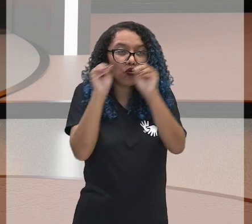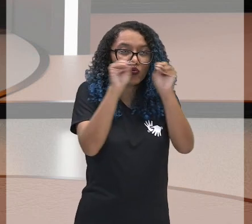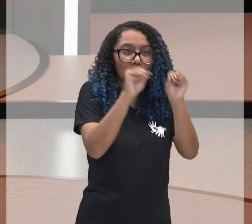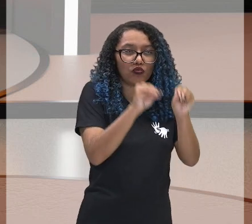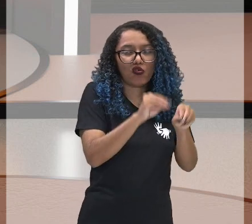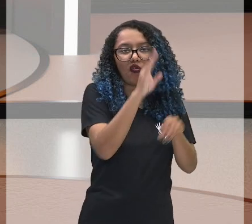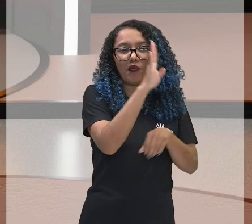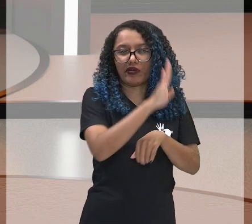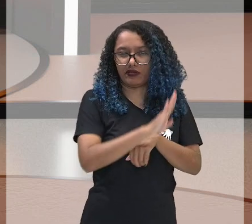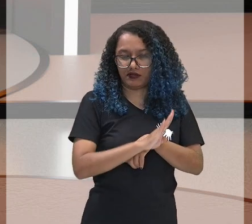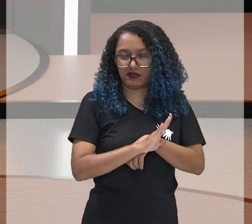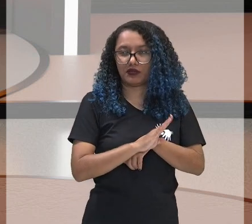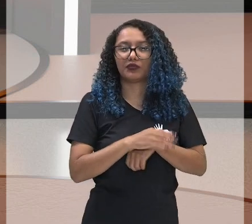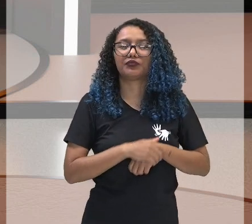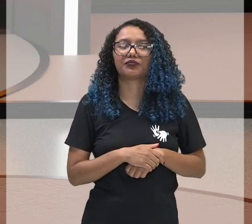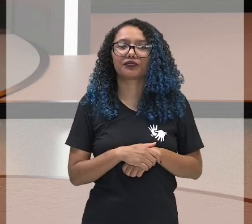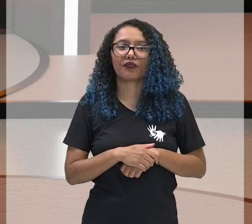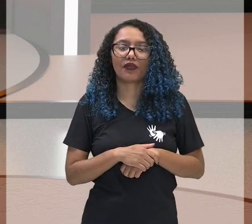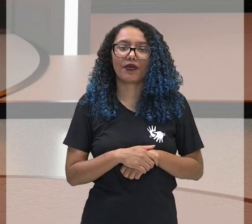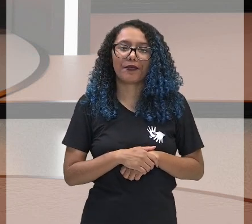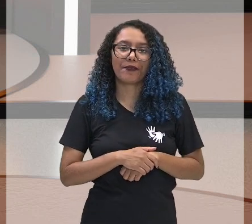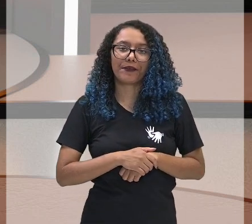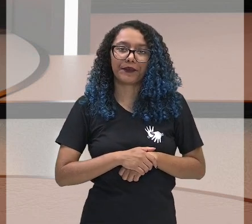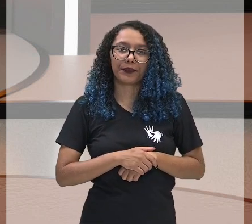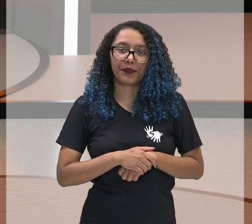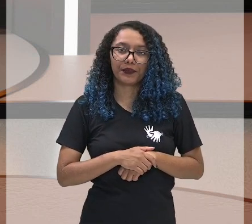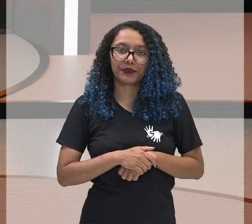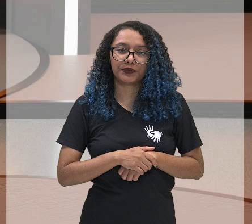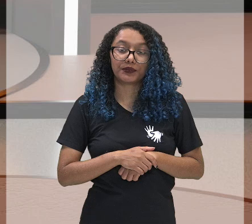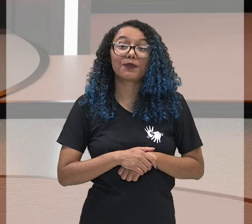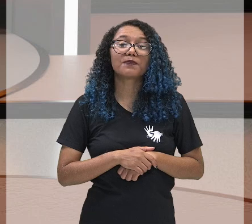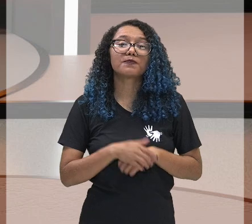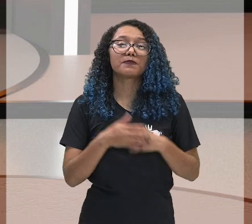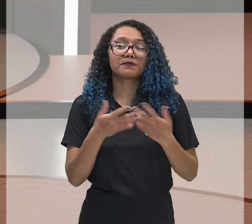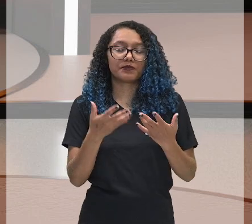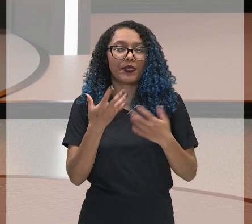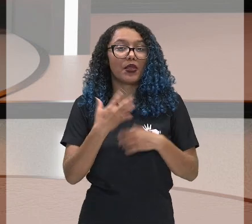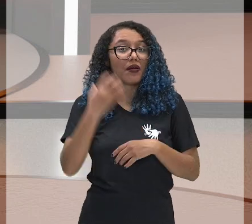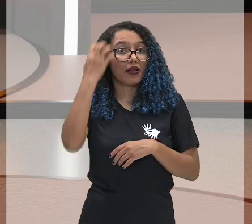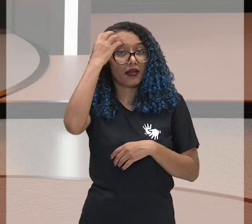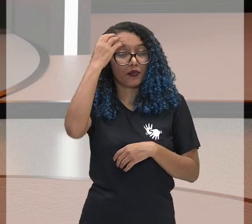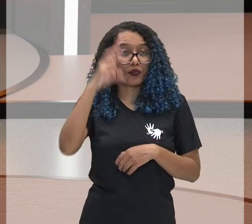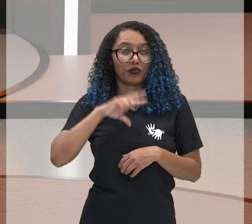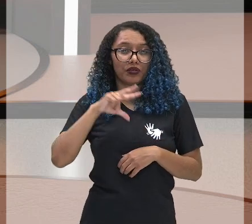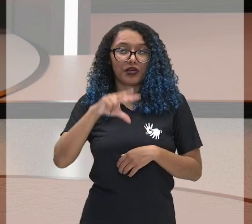no Brasil. Mais uma vez, tá, gente? A coroa portuguesa